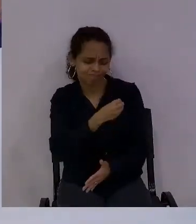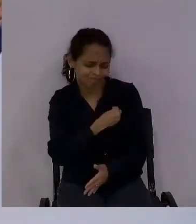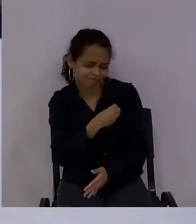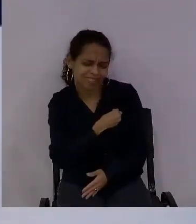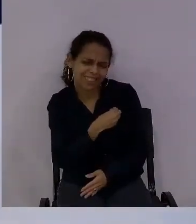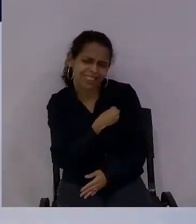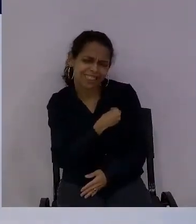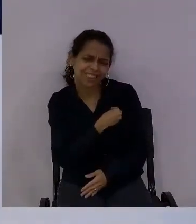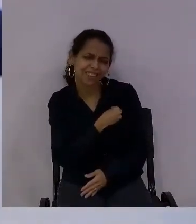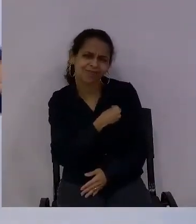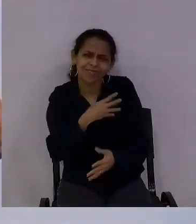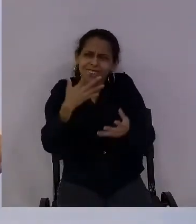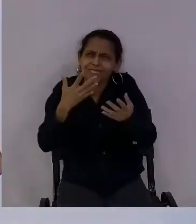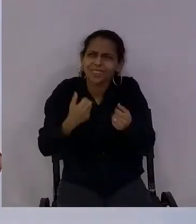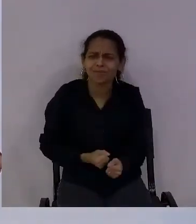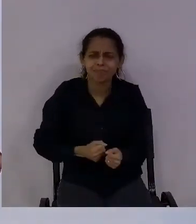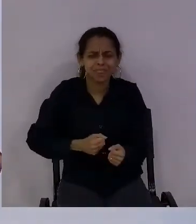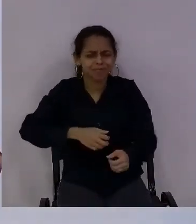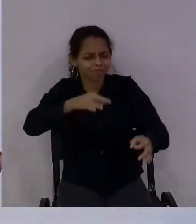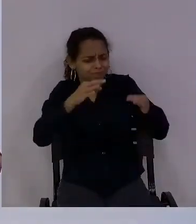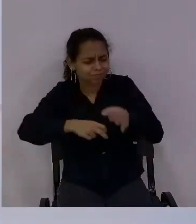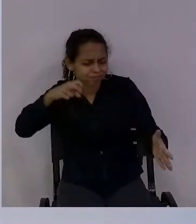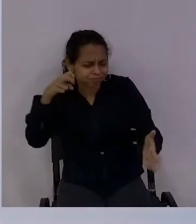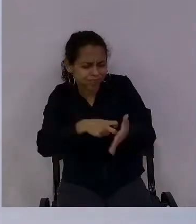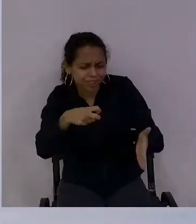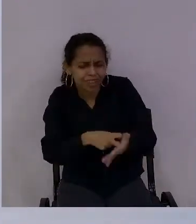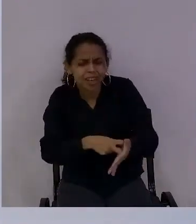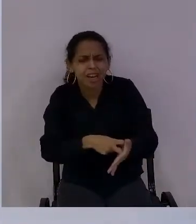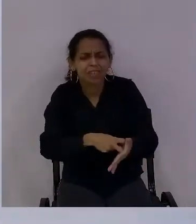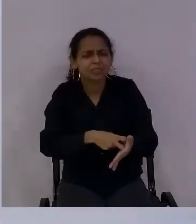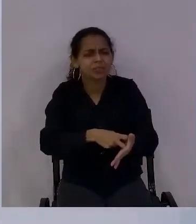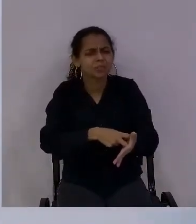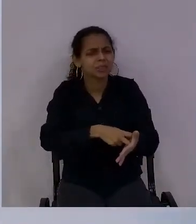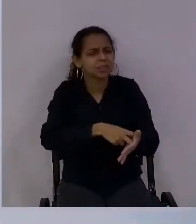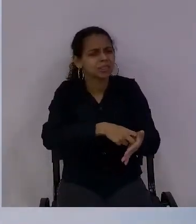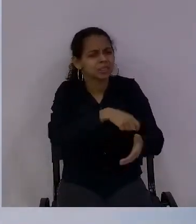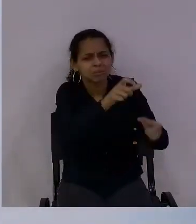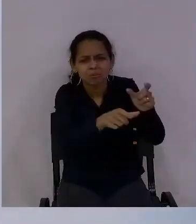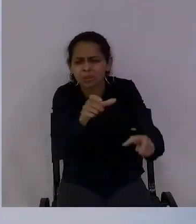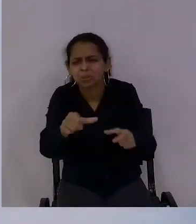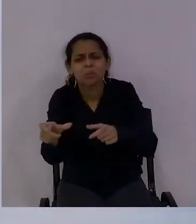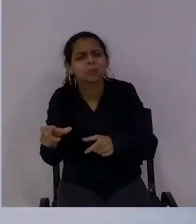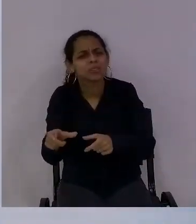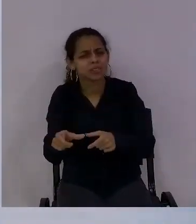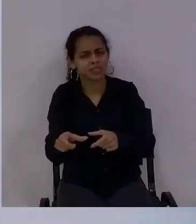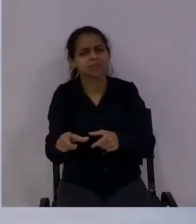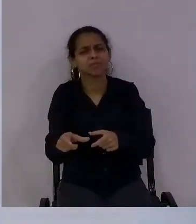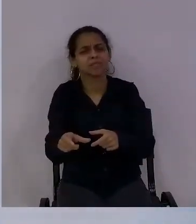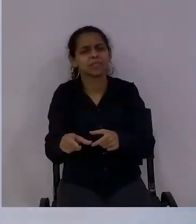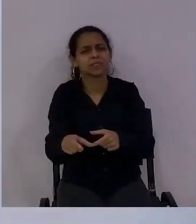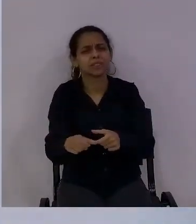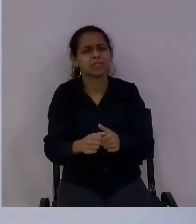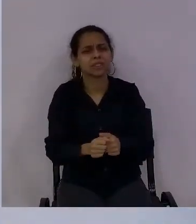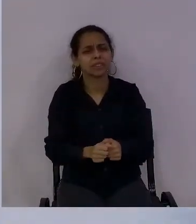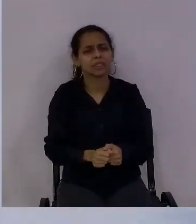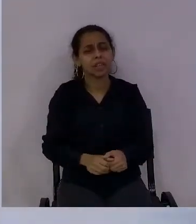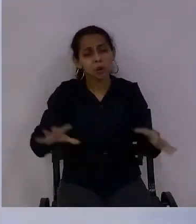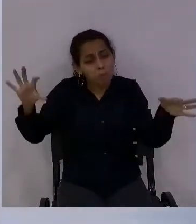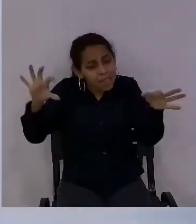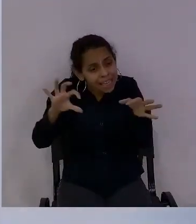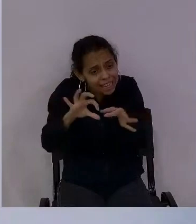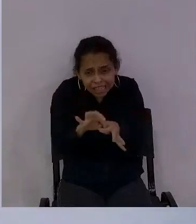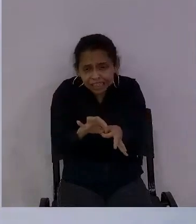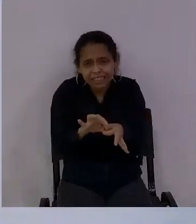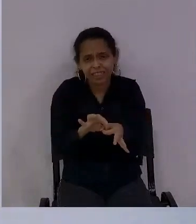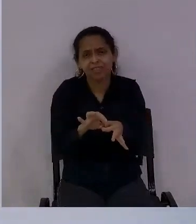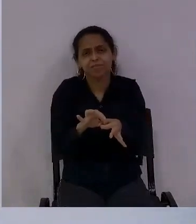foi causado pelos homens. Nós estamos falando de uma relação pactual, federativa,